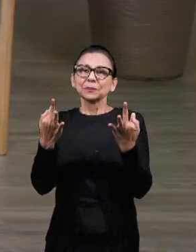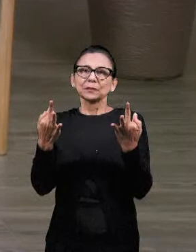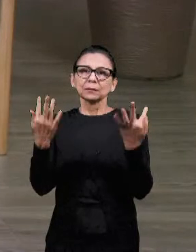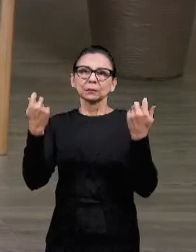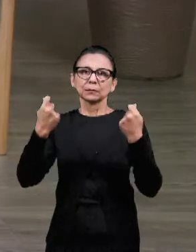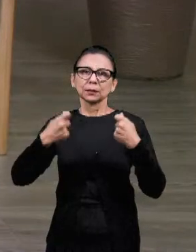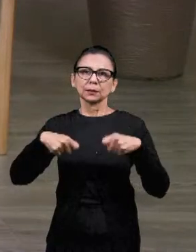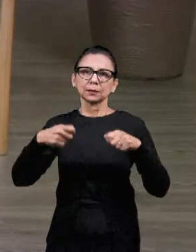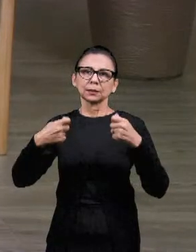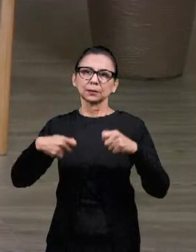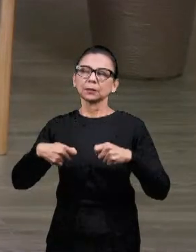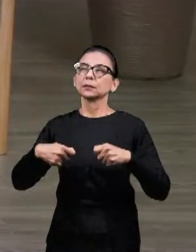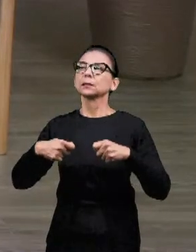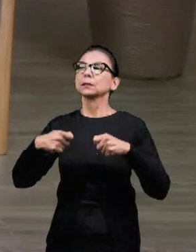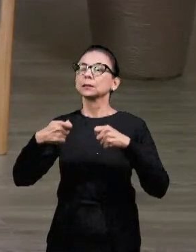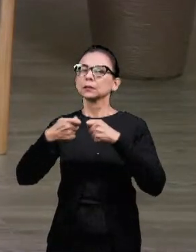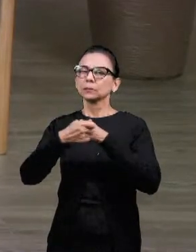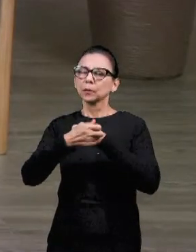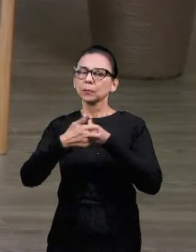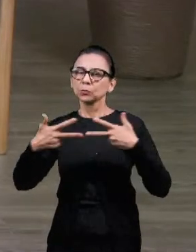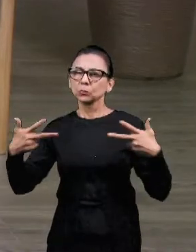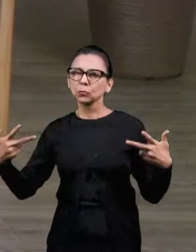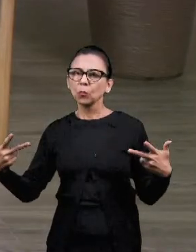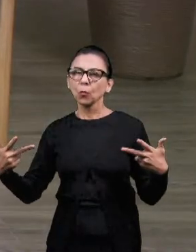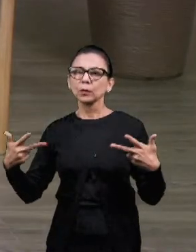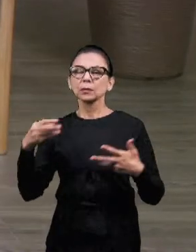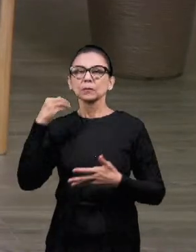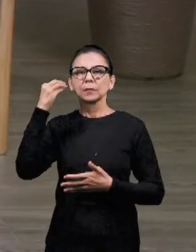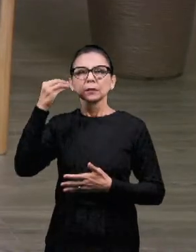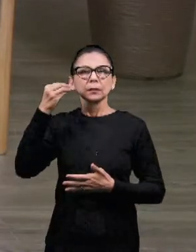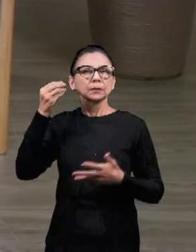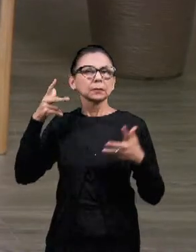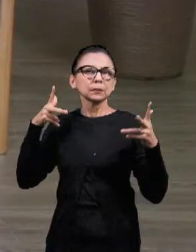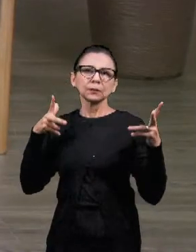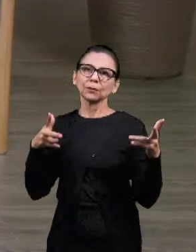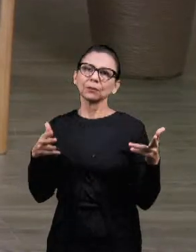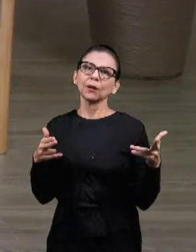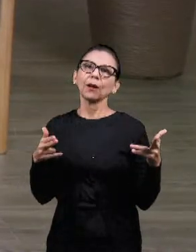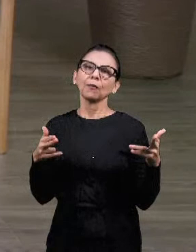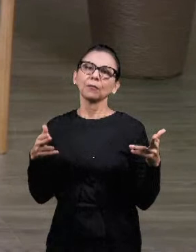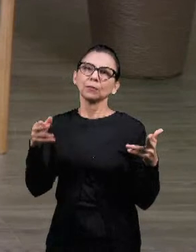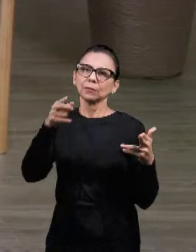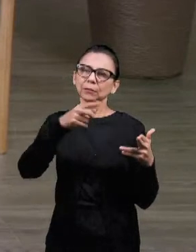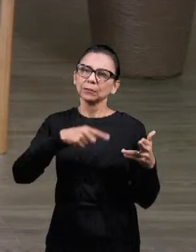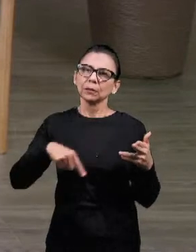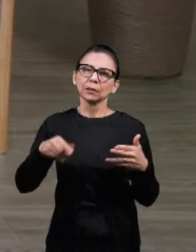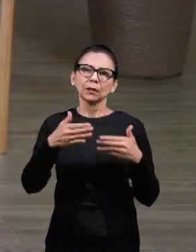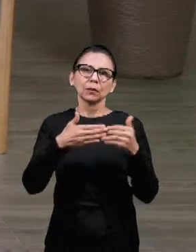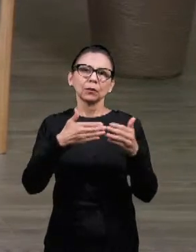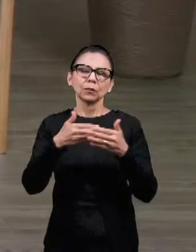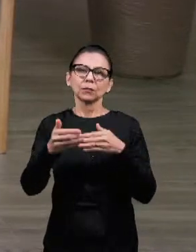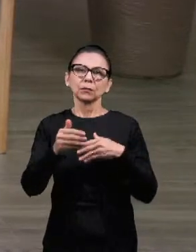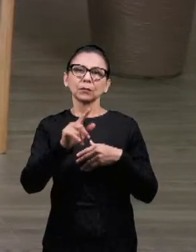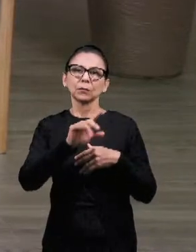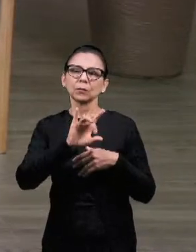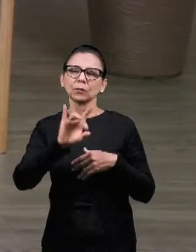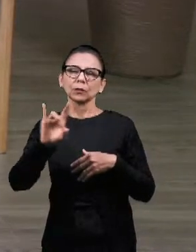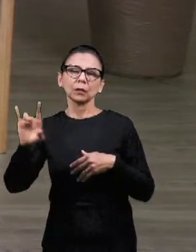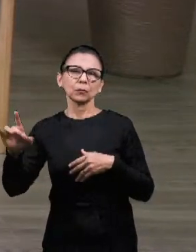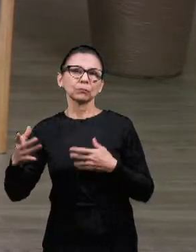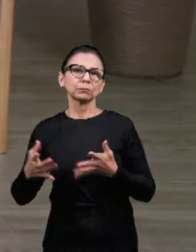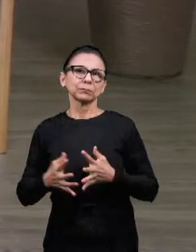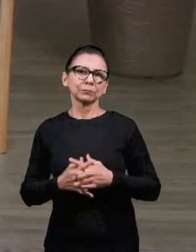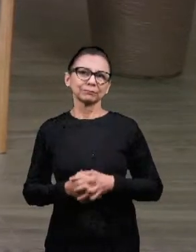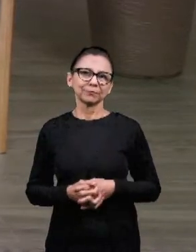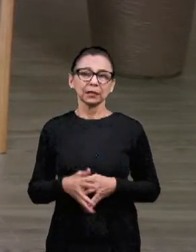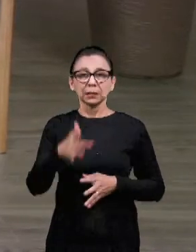coisas e teve as mesmas experiências maravilhosas. A única coisa é que Amadeu abriu o seu coração e isso. Deixou o Senhor. Quem abriu o coração, o